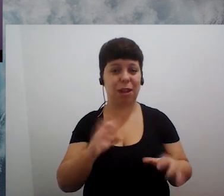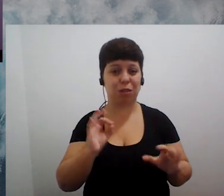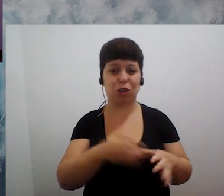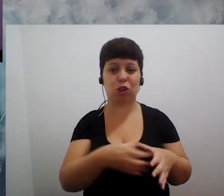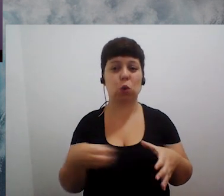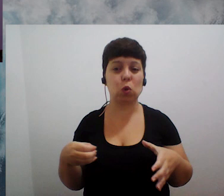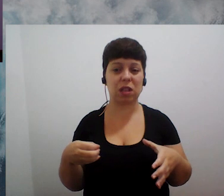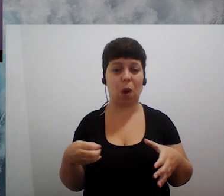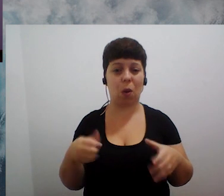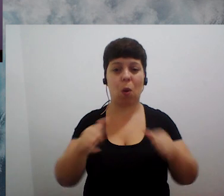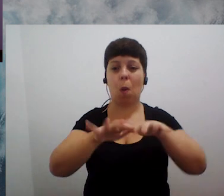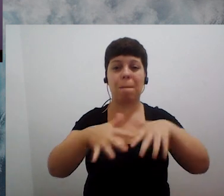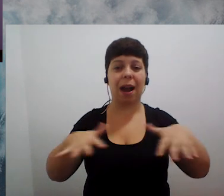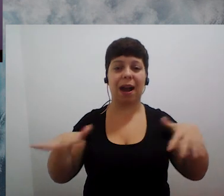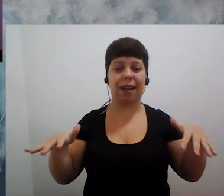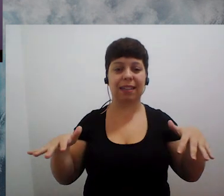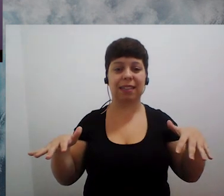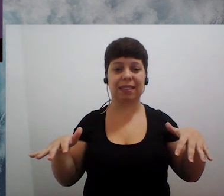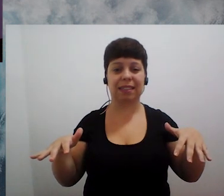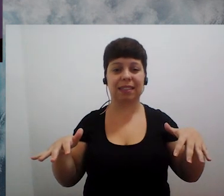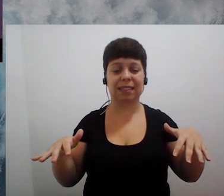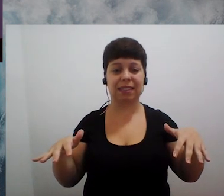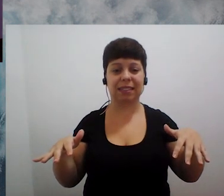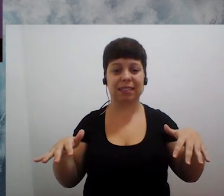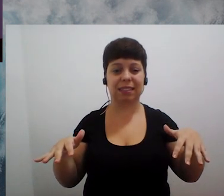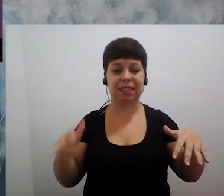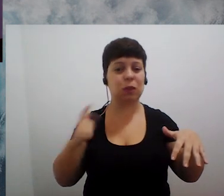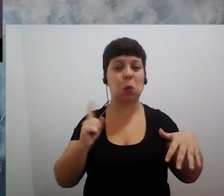né? O mar não tá sendo